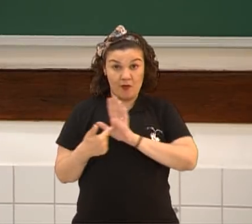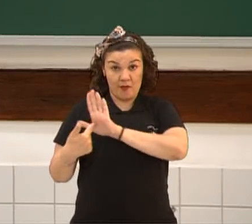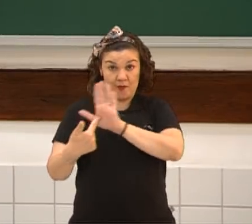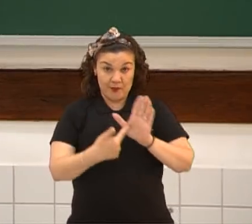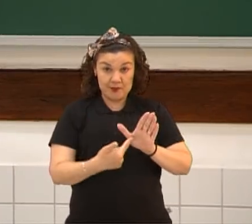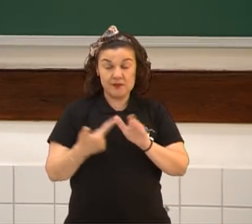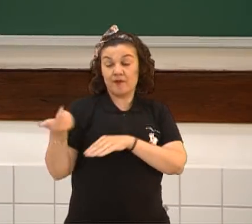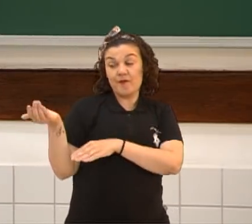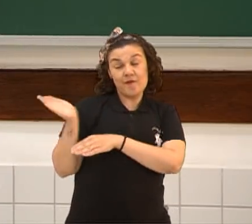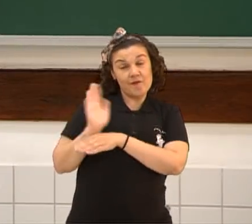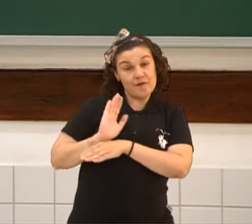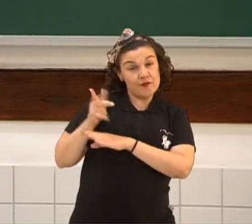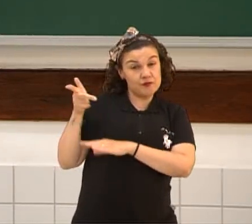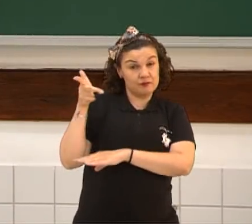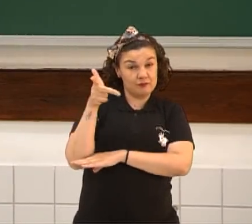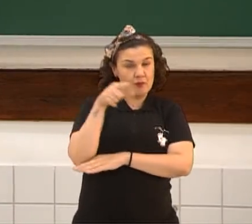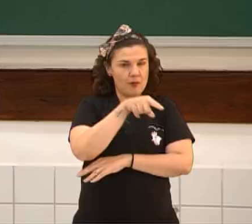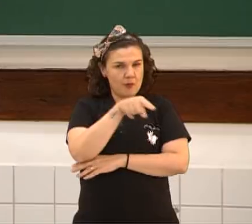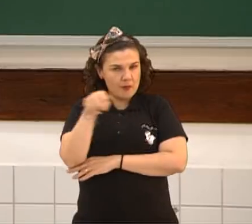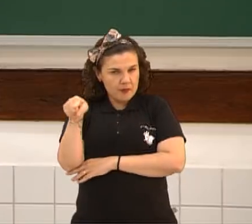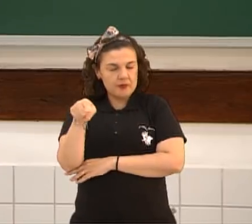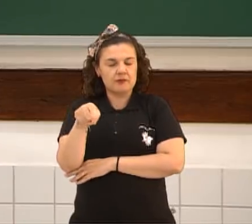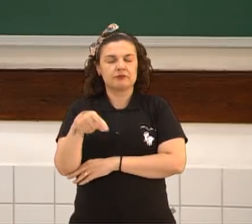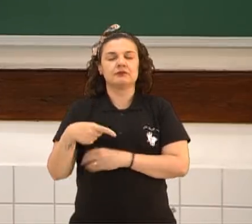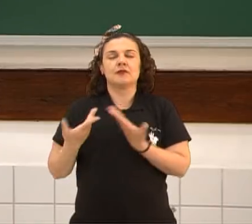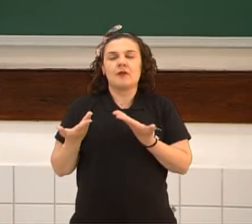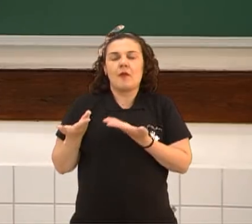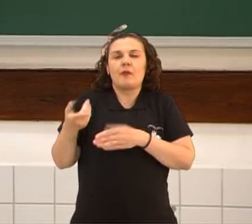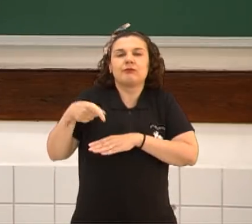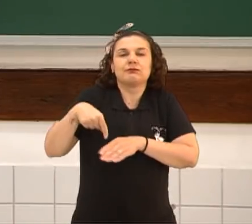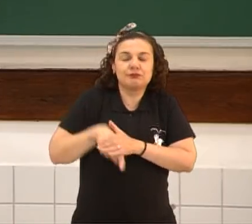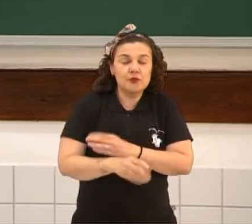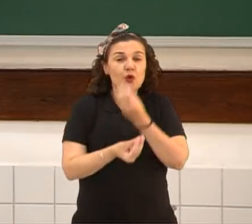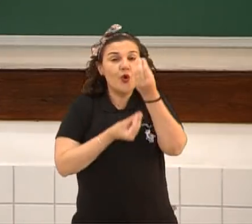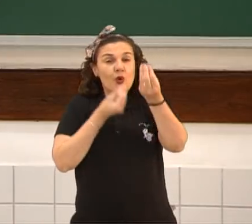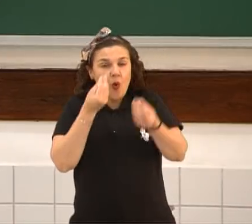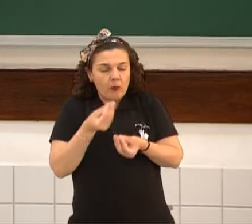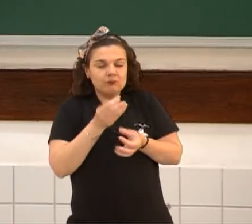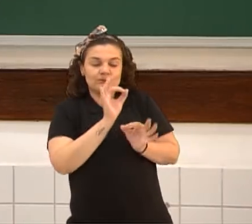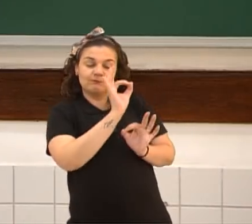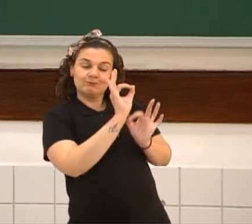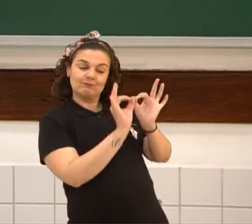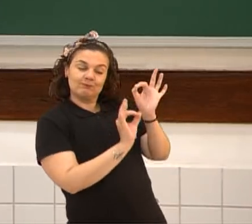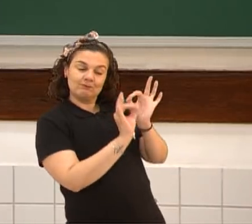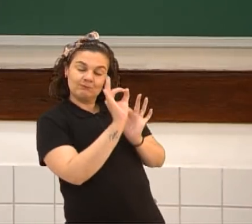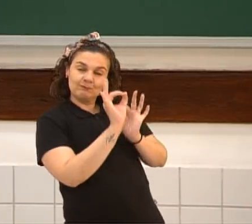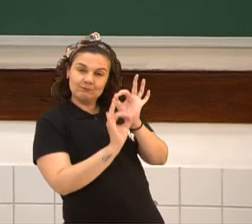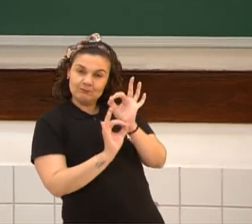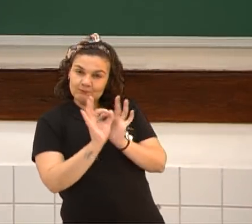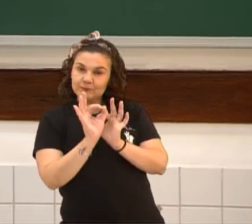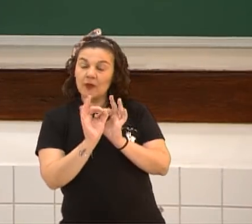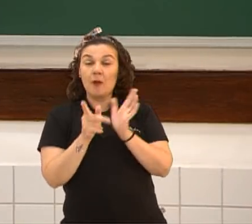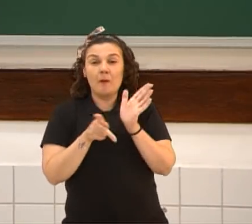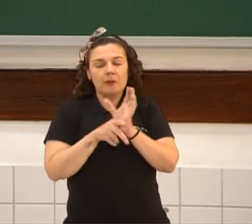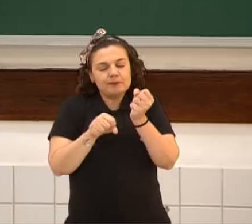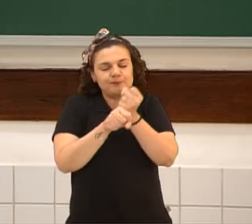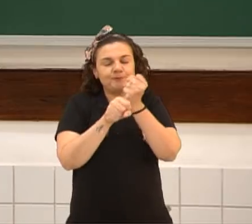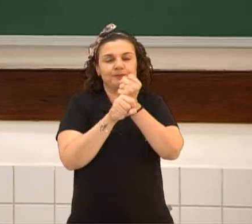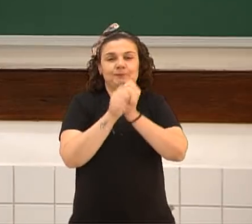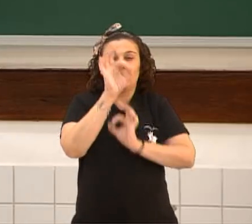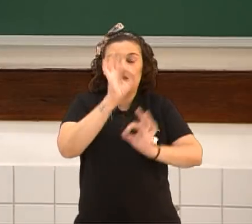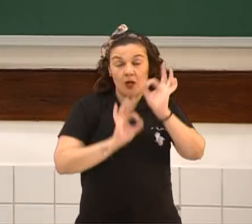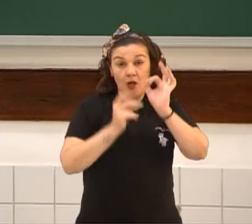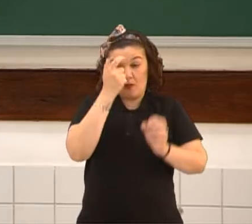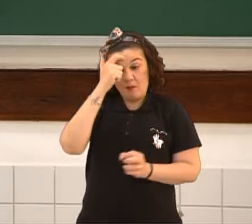estar aprofundando ainda mais, apresentando a vocês o universo, a construção, como que se dá a construção de histórias em quadrinhos,